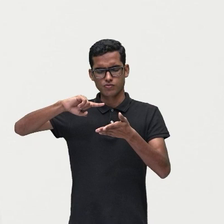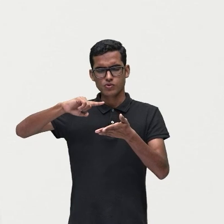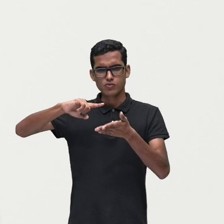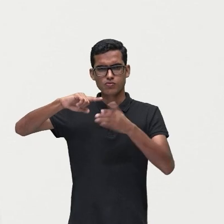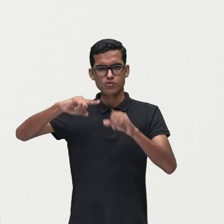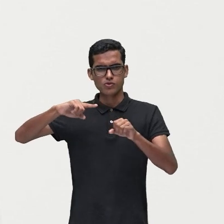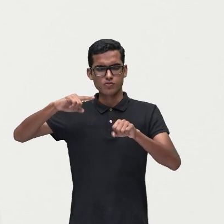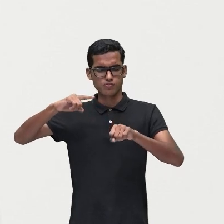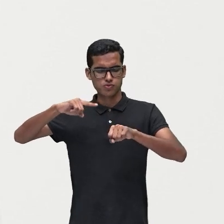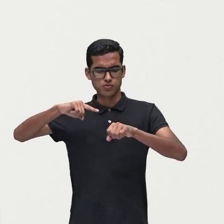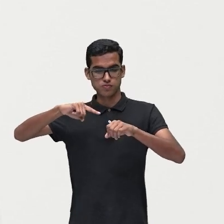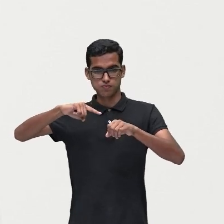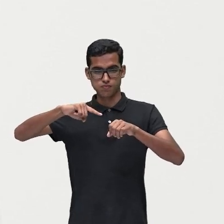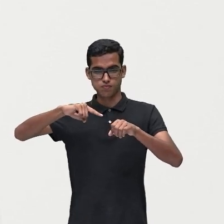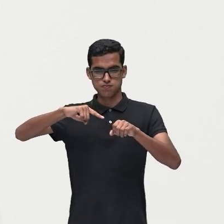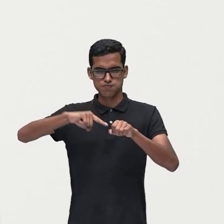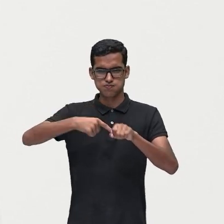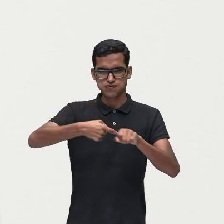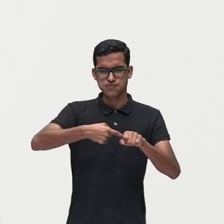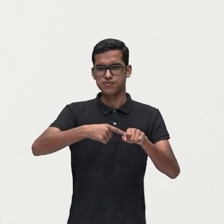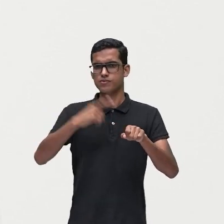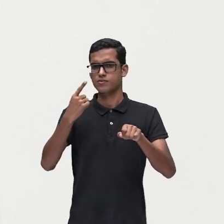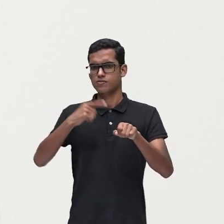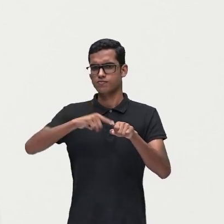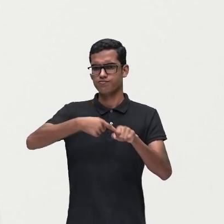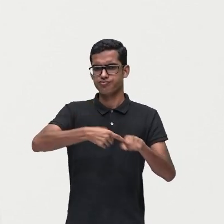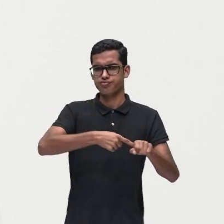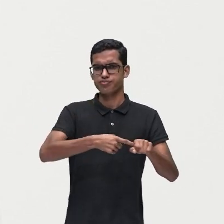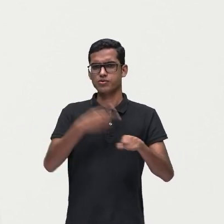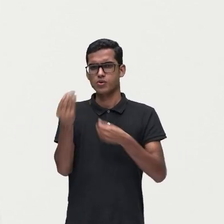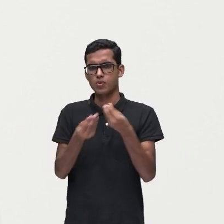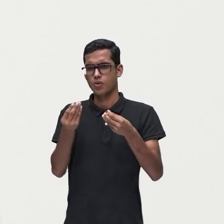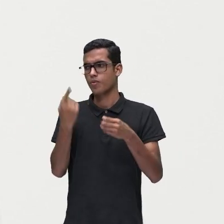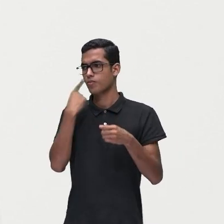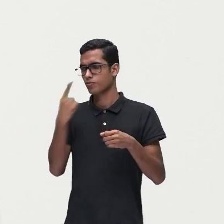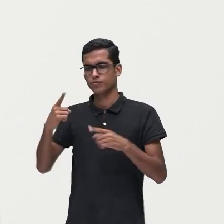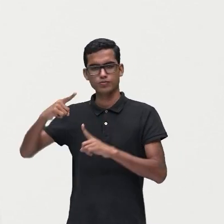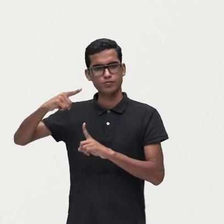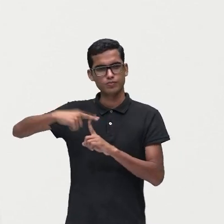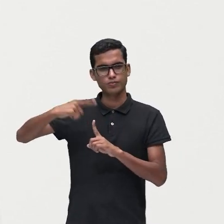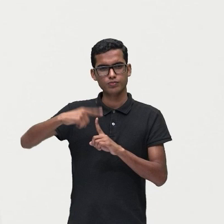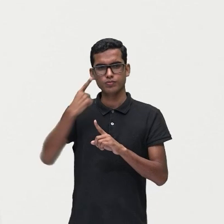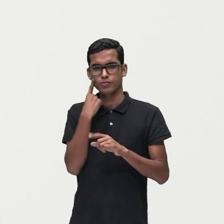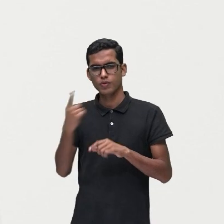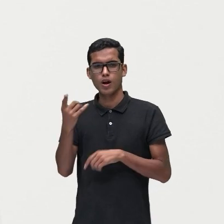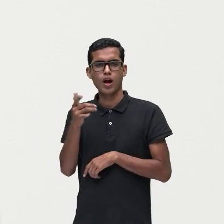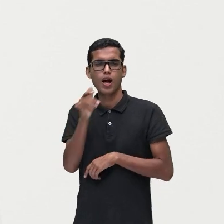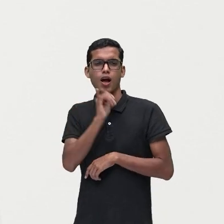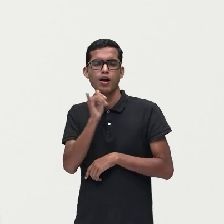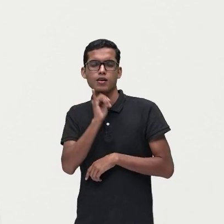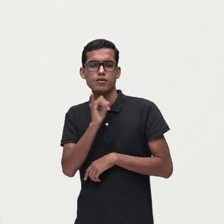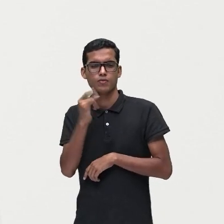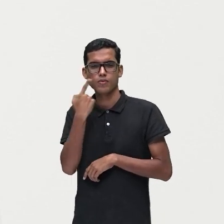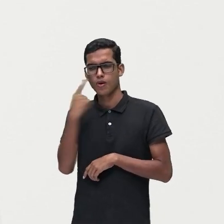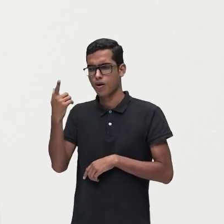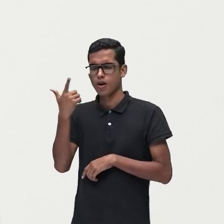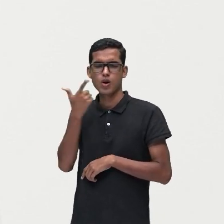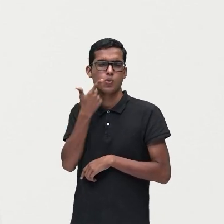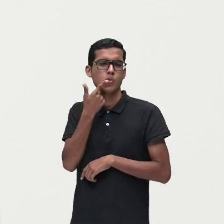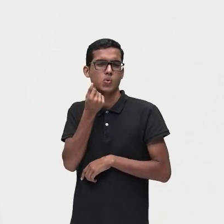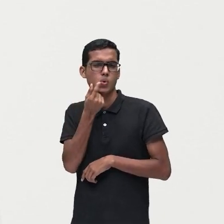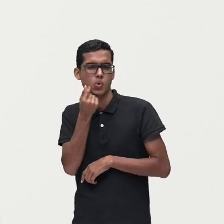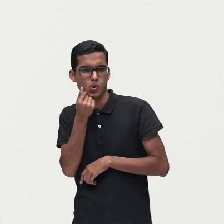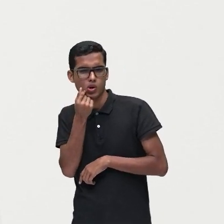simples, do tipo plano inclinado. Reparem aqui no lápis, olha, como se a gente tivesse uma folha com